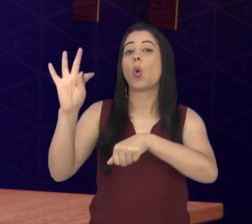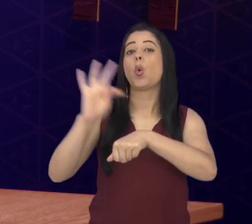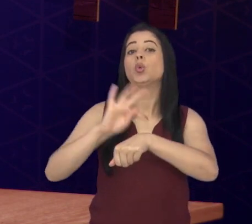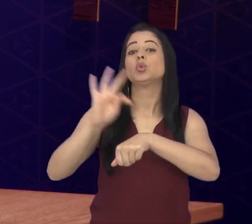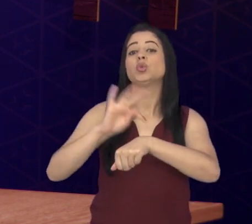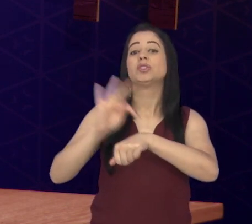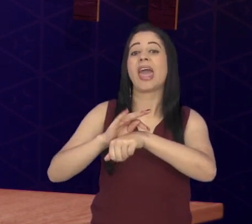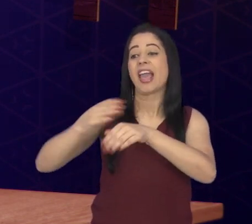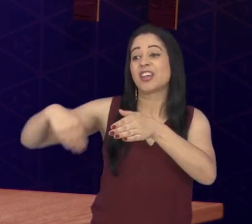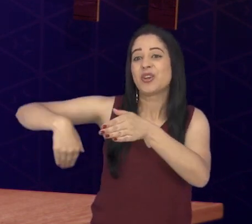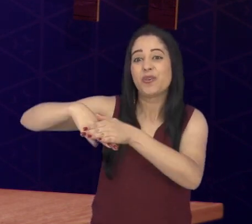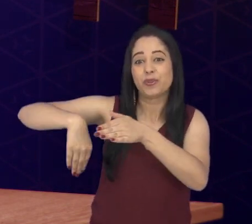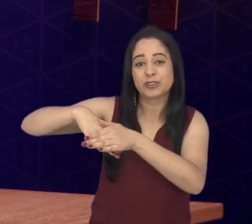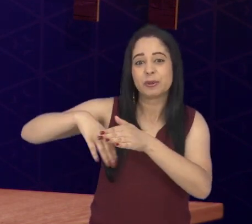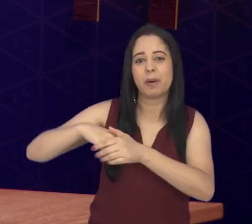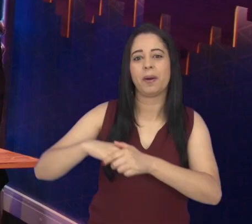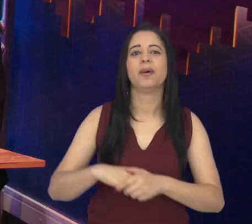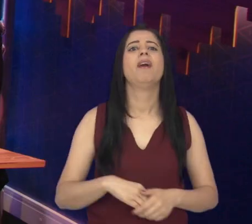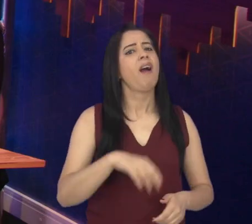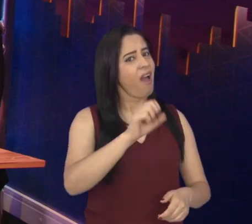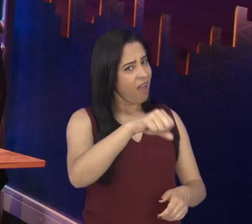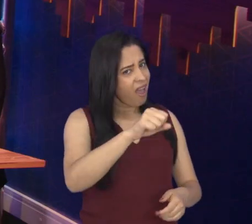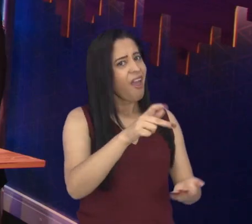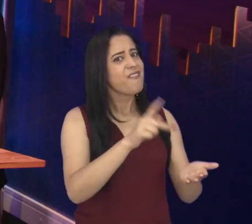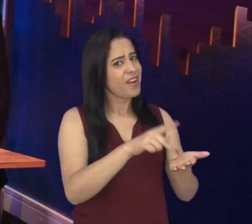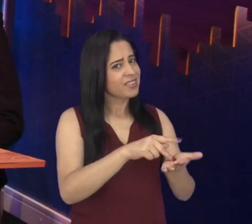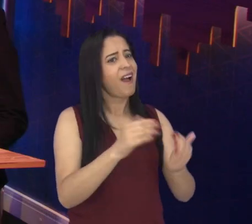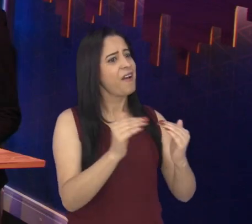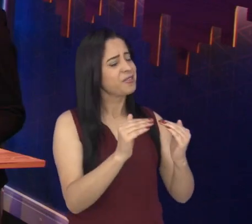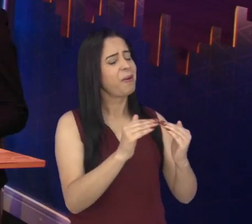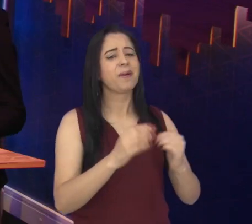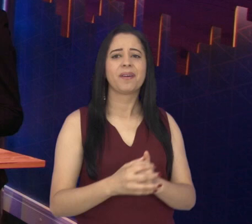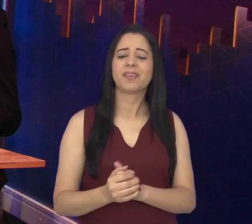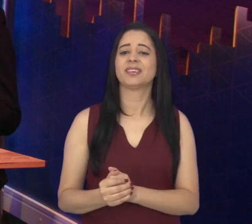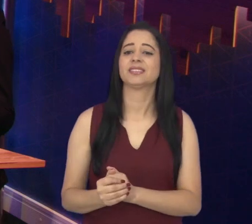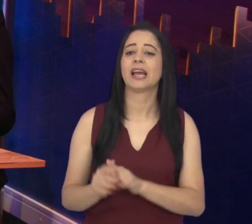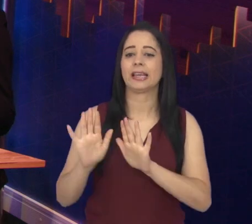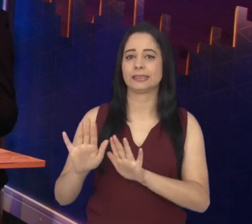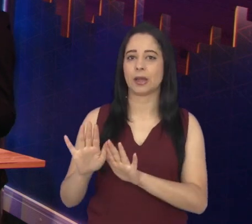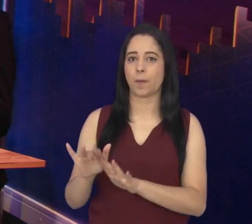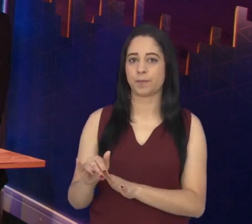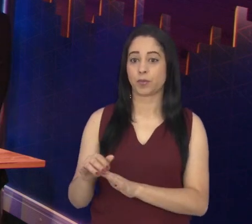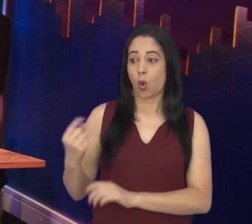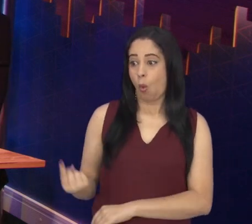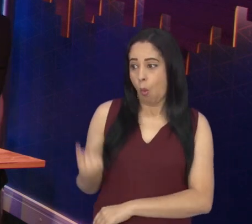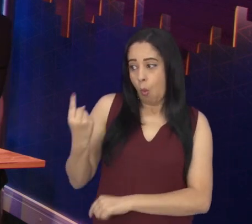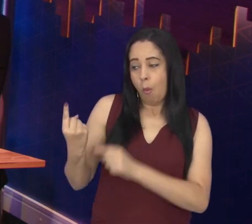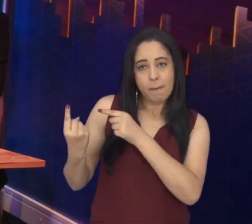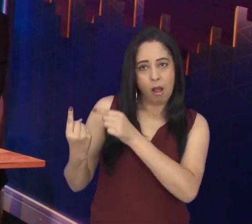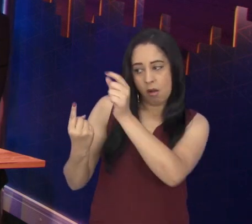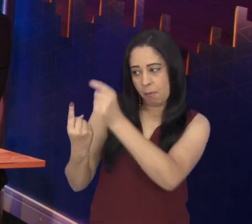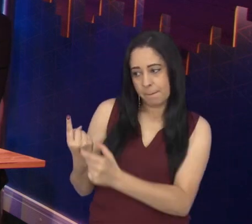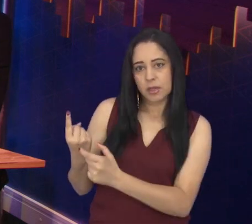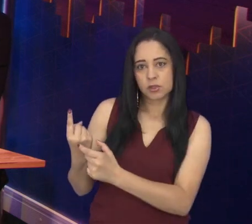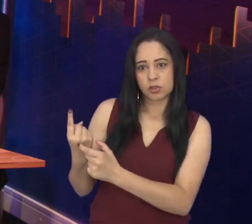futebol ou de qualquer outro esporte. Um bom exemplo. Porque uma pessoa